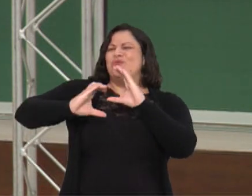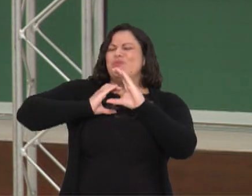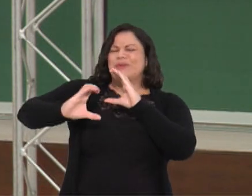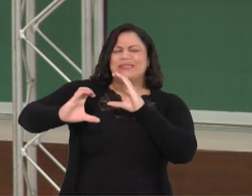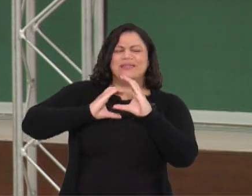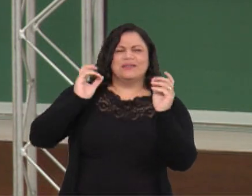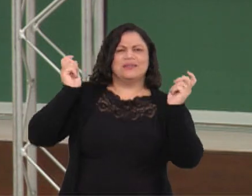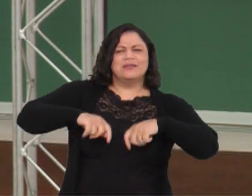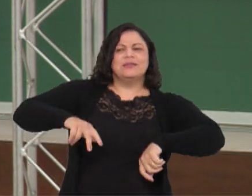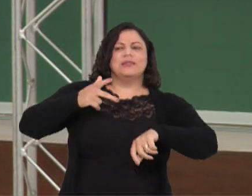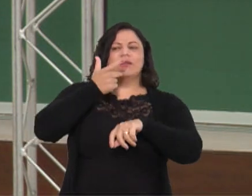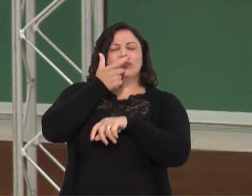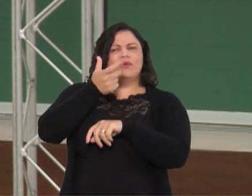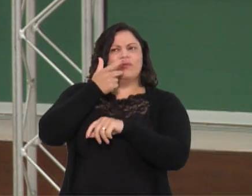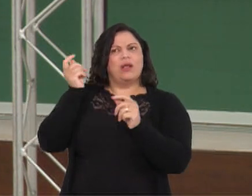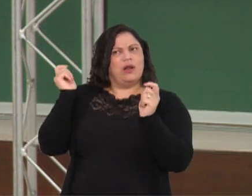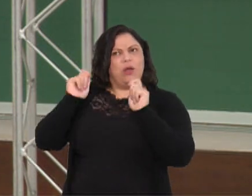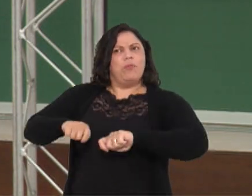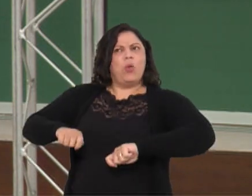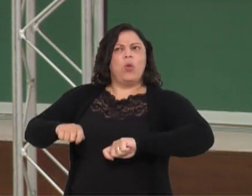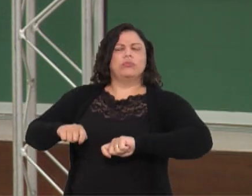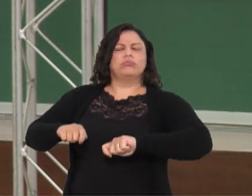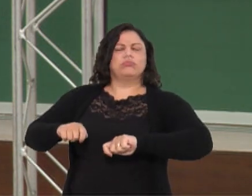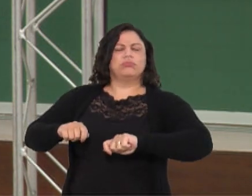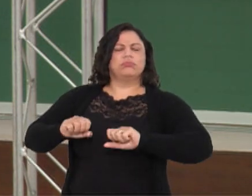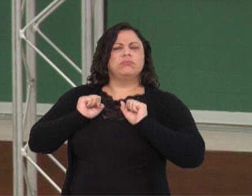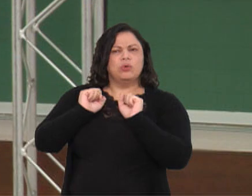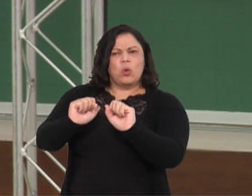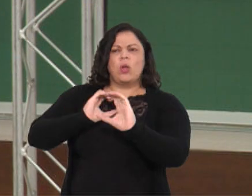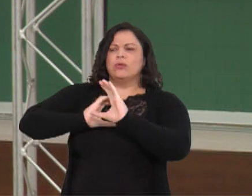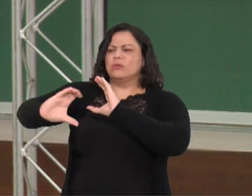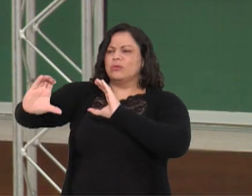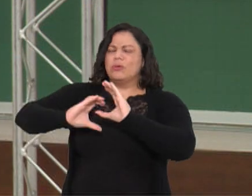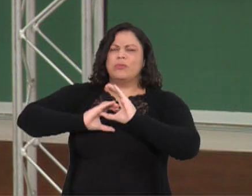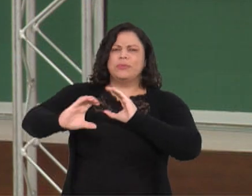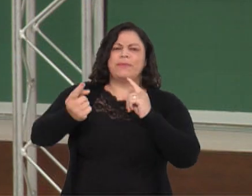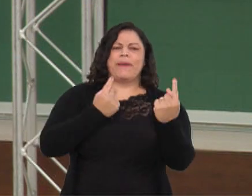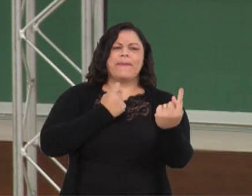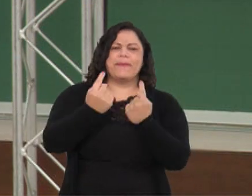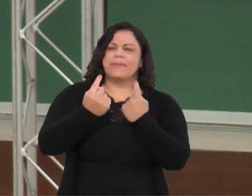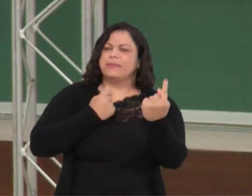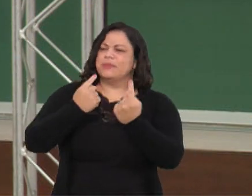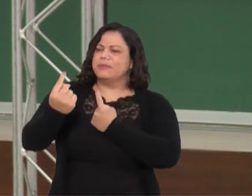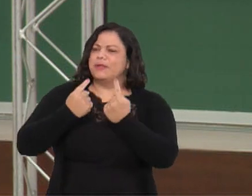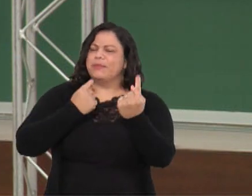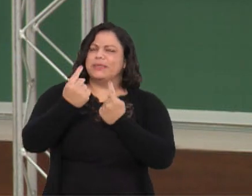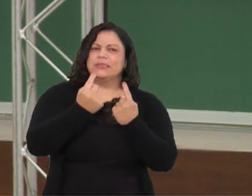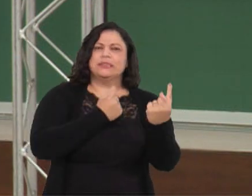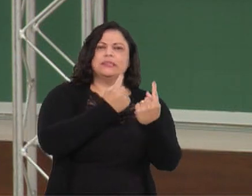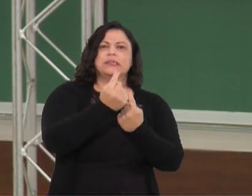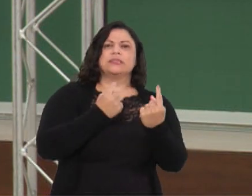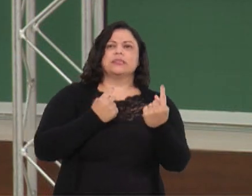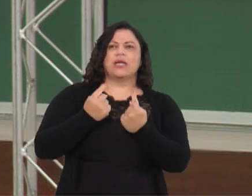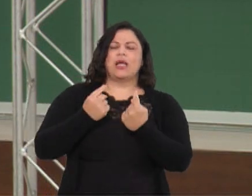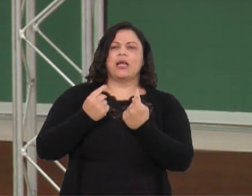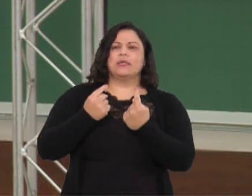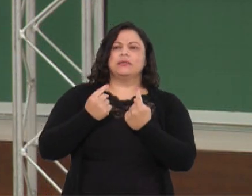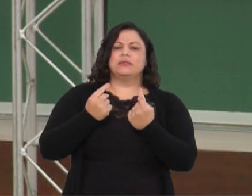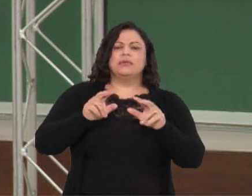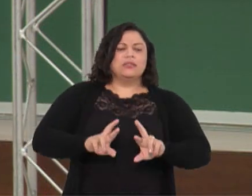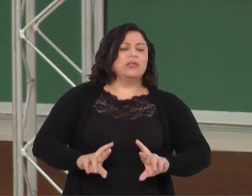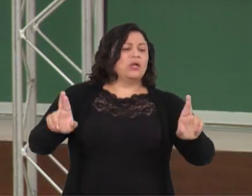é perfeitamente possível ter uma comunicação, ter um diálogo, ter uma conversa entre